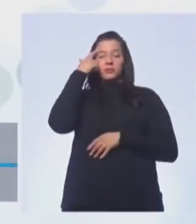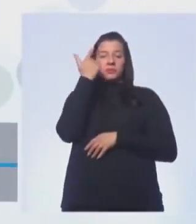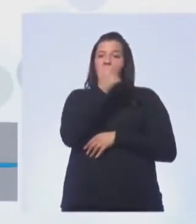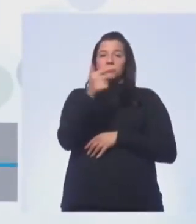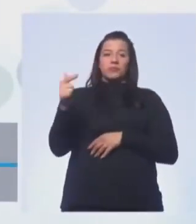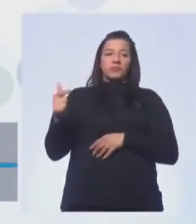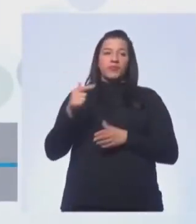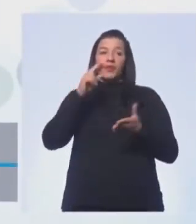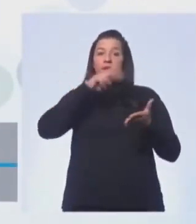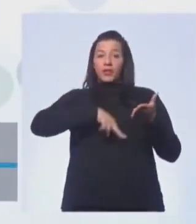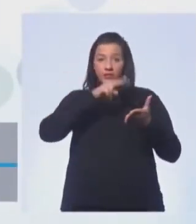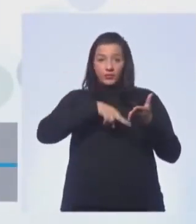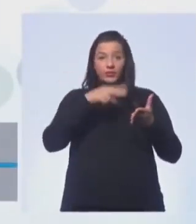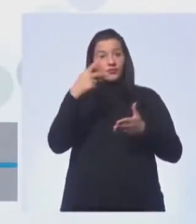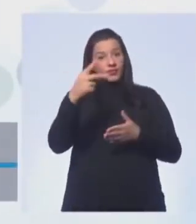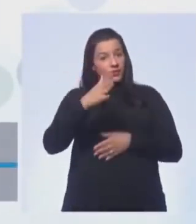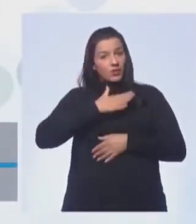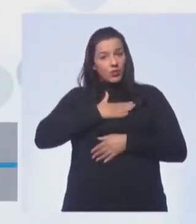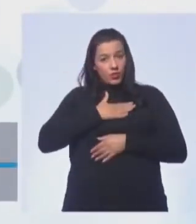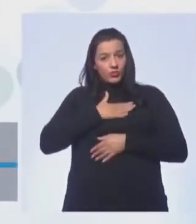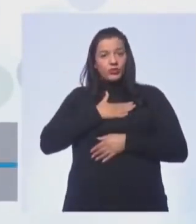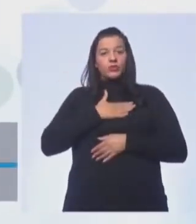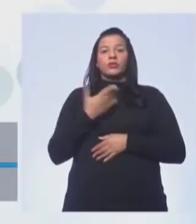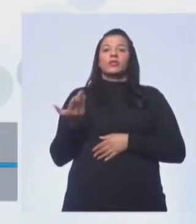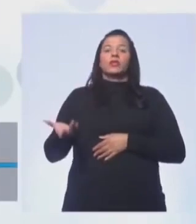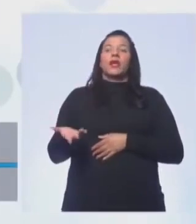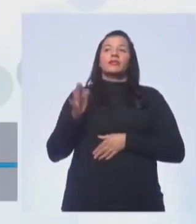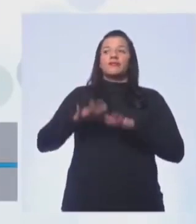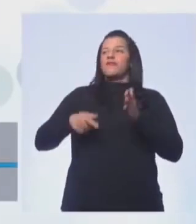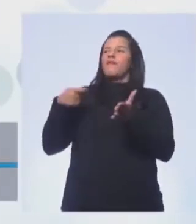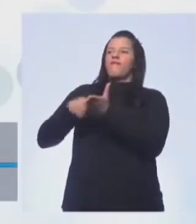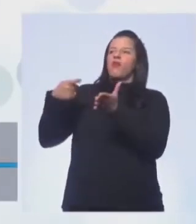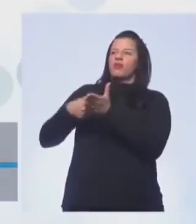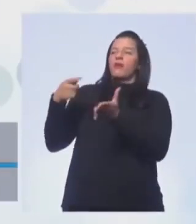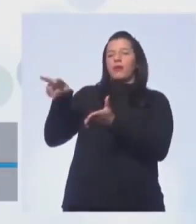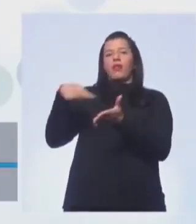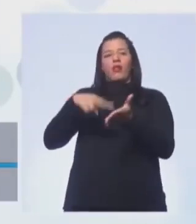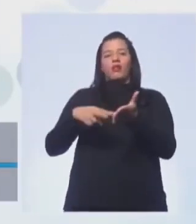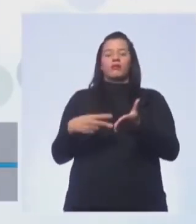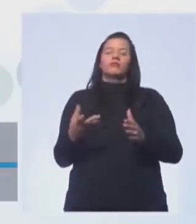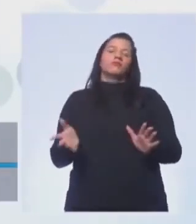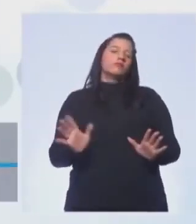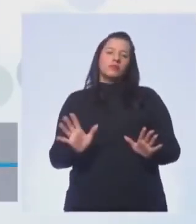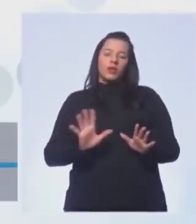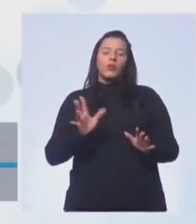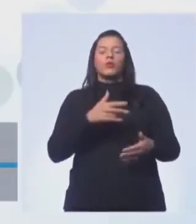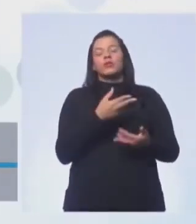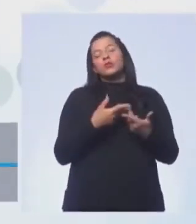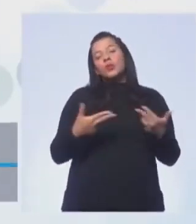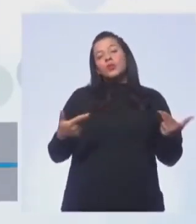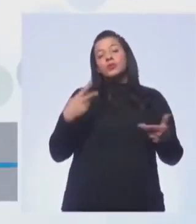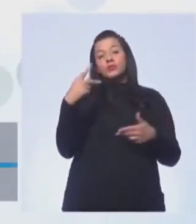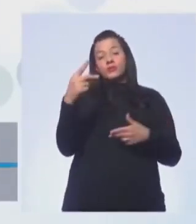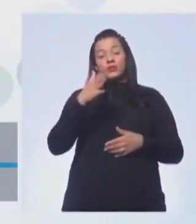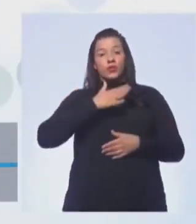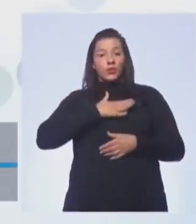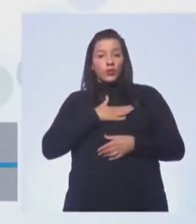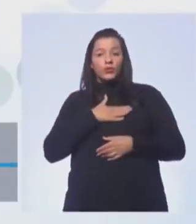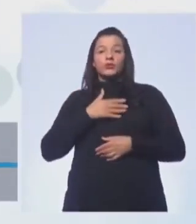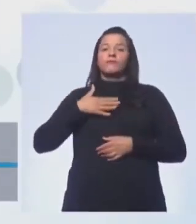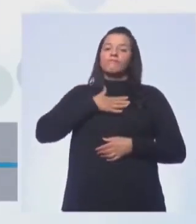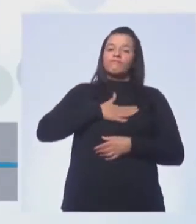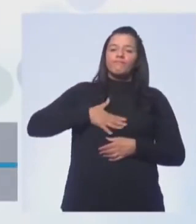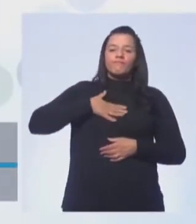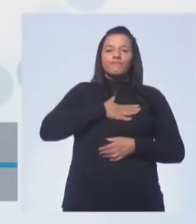exemplo, uma leitura que você gosta, obviamente, tá, gente? Porque você não pode forçar a pessoa a ler uma coisa que ela não gosta. Então, procura ler as coisas que você gosta, sinta o